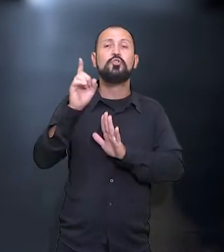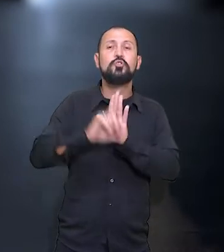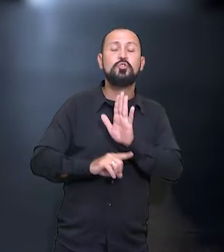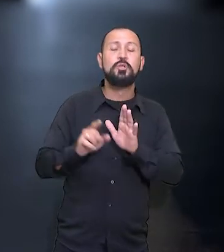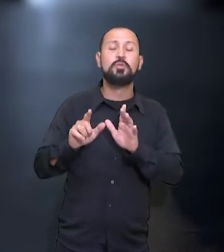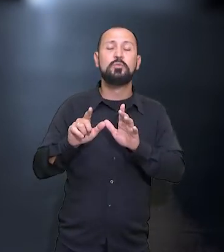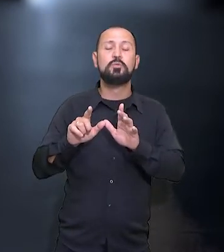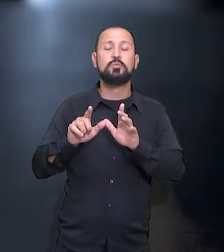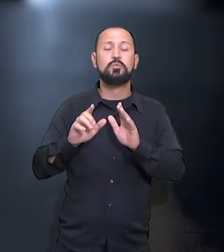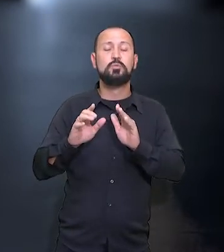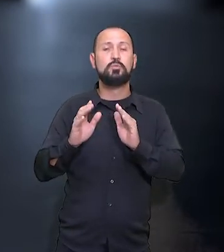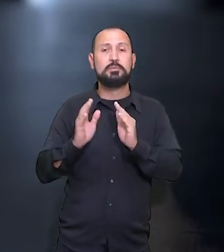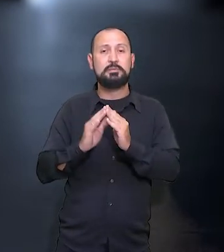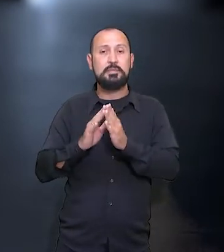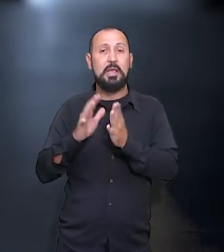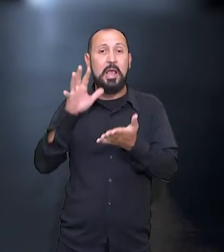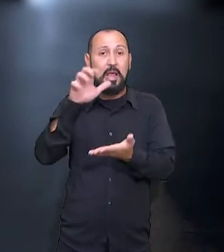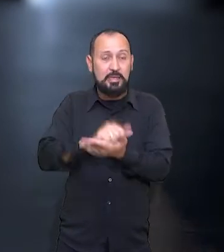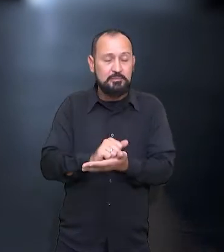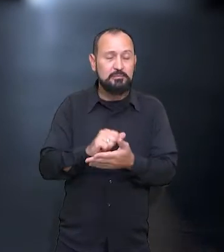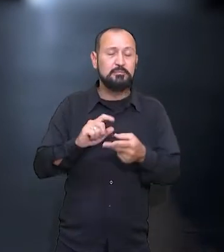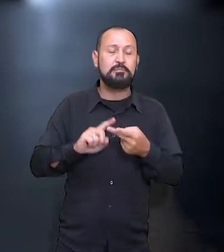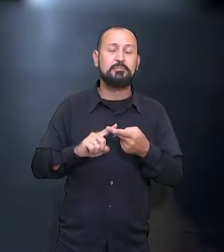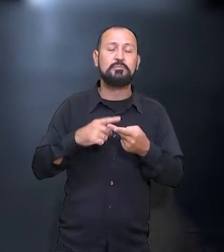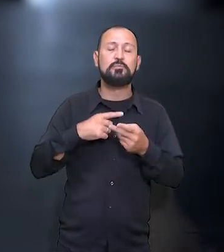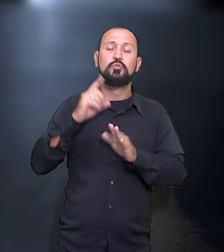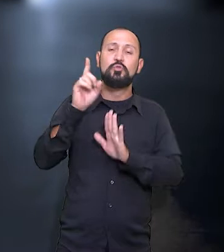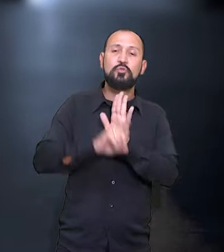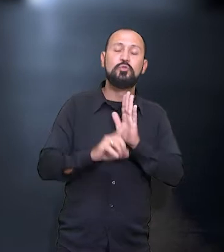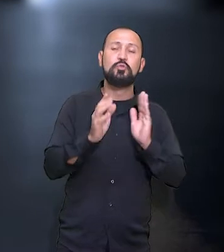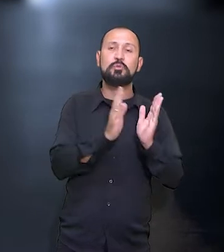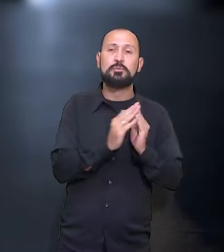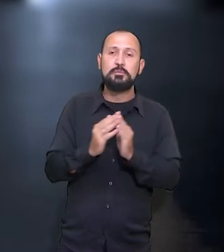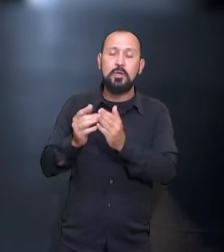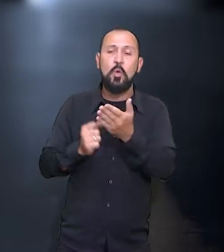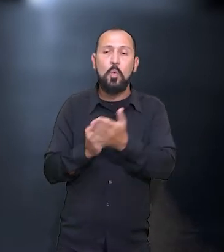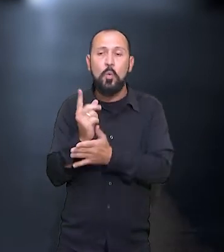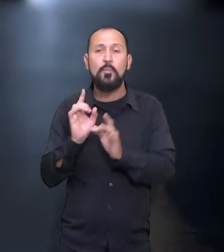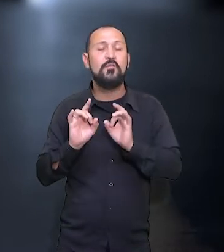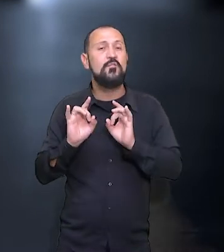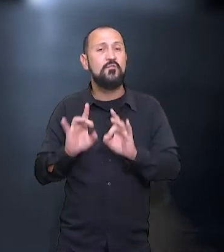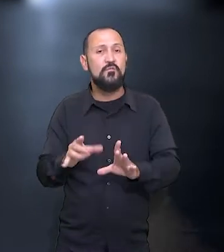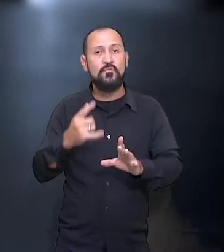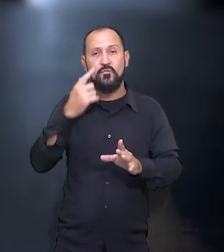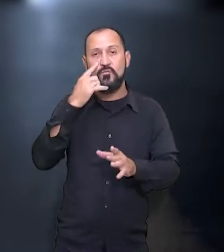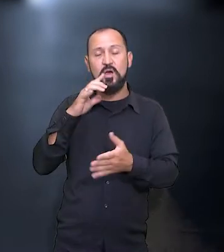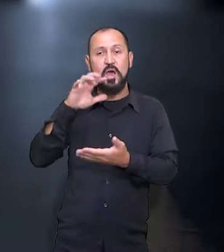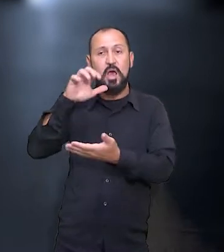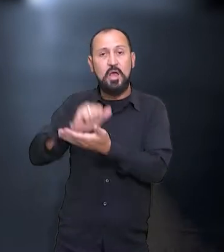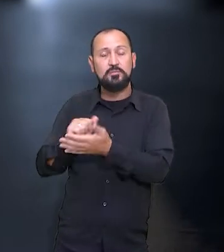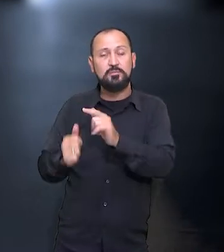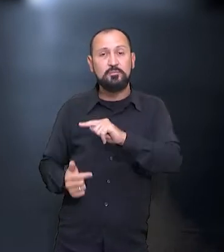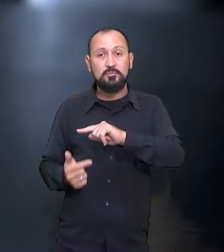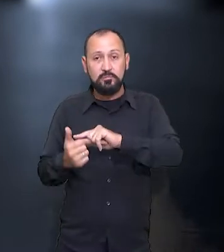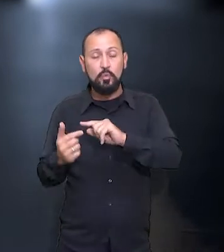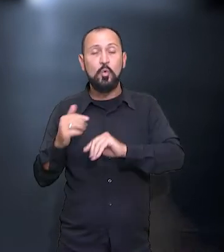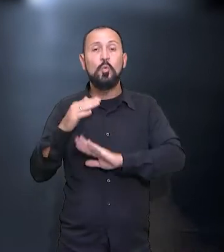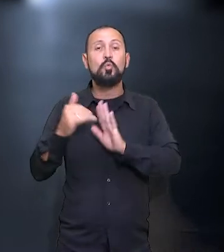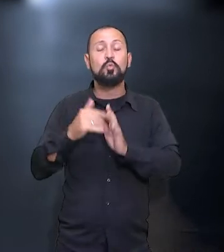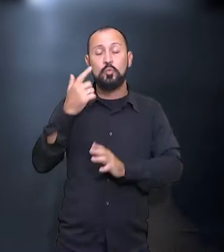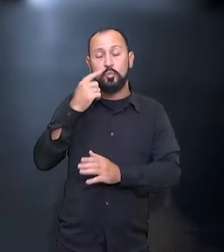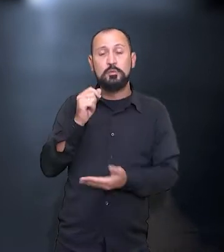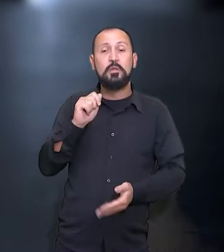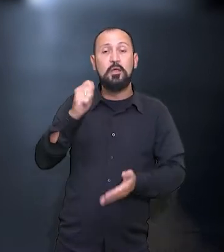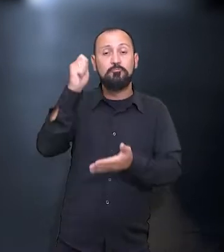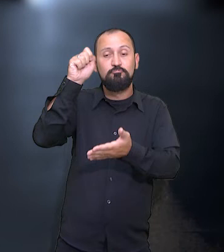de propriedade, onde existe o registro de imóveis, compra, venda, alienação de imóveis, tudo isso vai